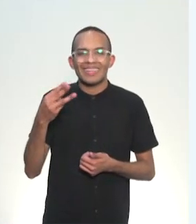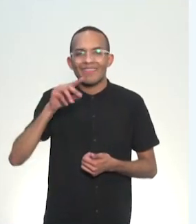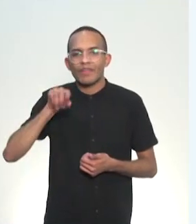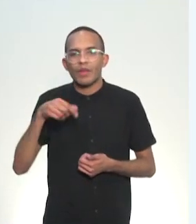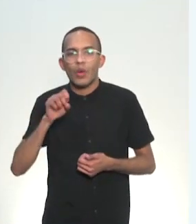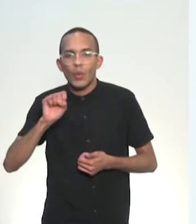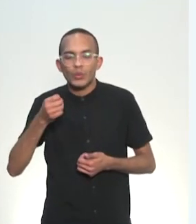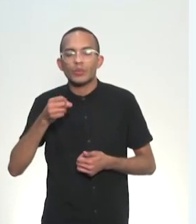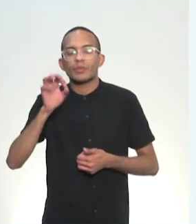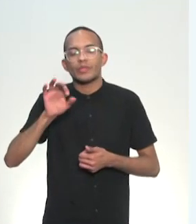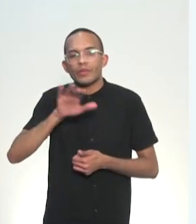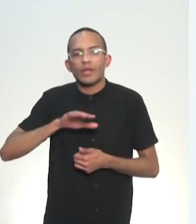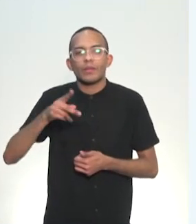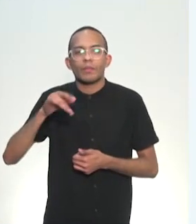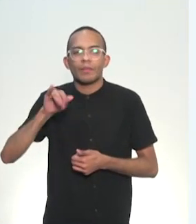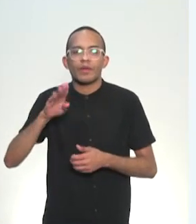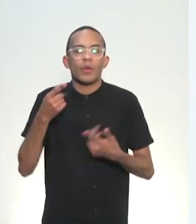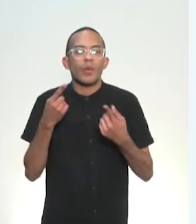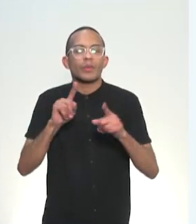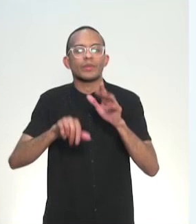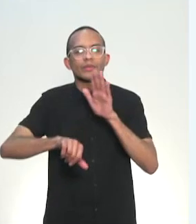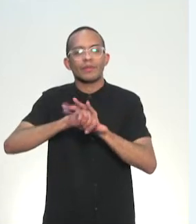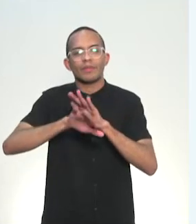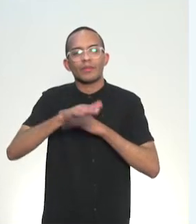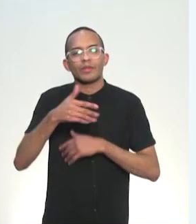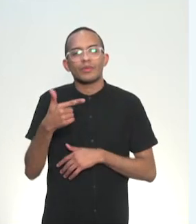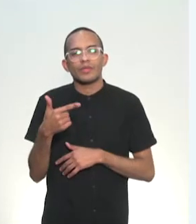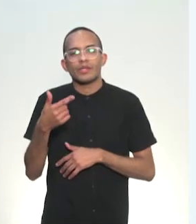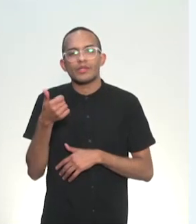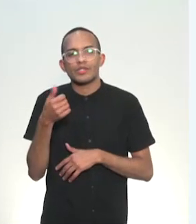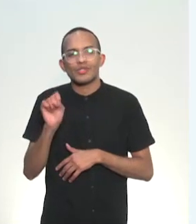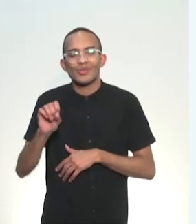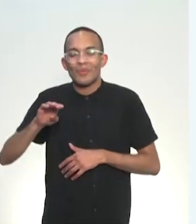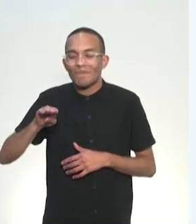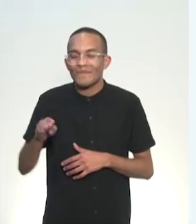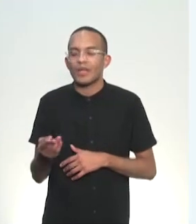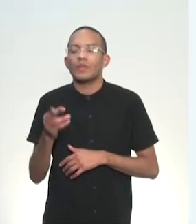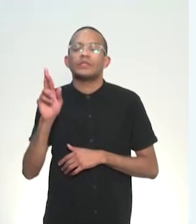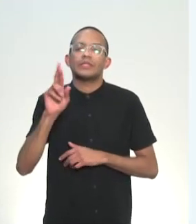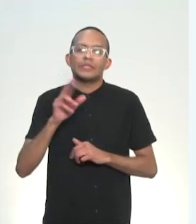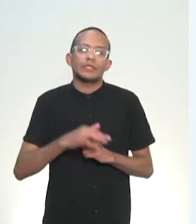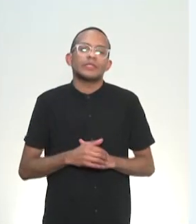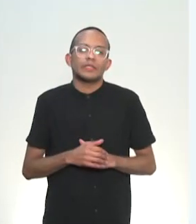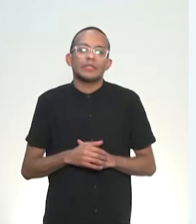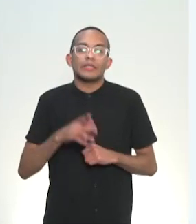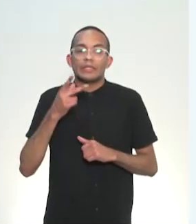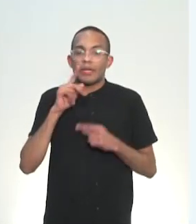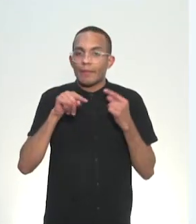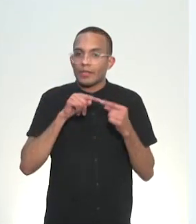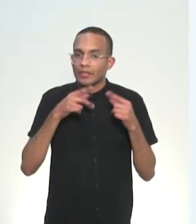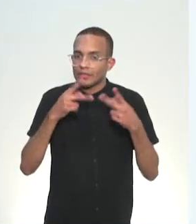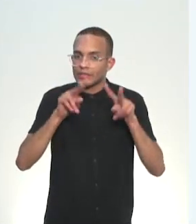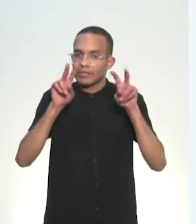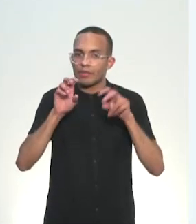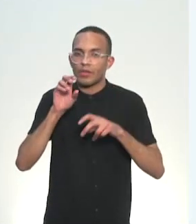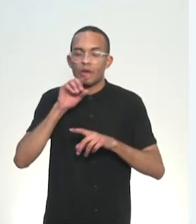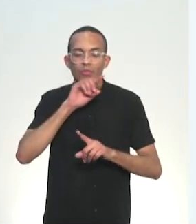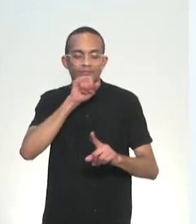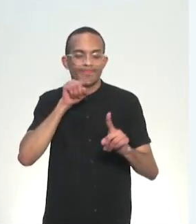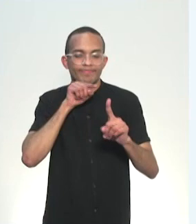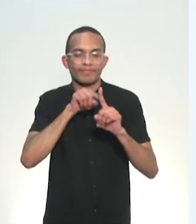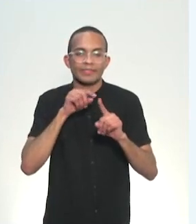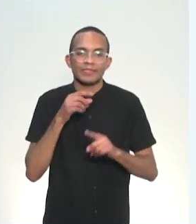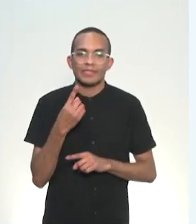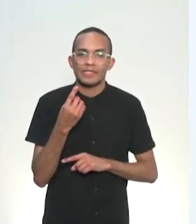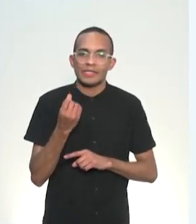3,78% de seu PIB no combate ao crime, ou cerca de 218 bilhões de reais. Nesse sentido, o ODS 16 tem